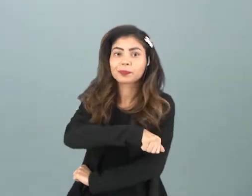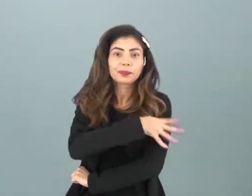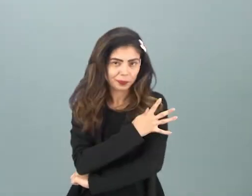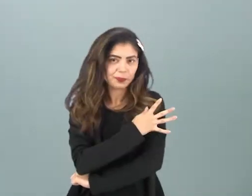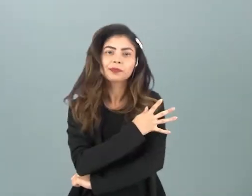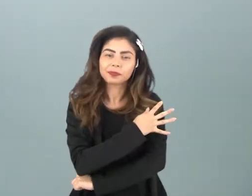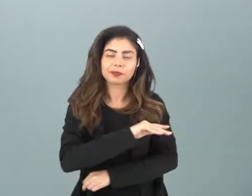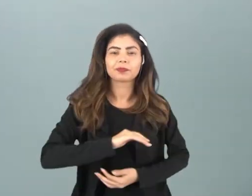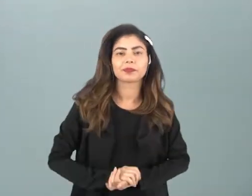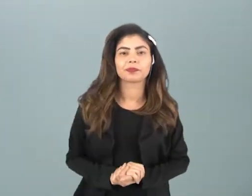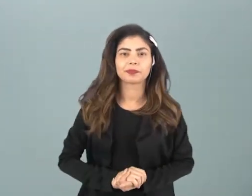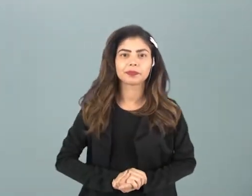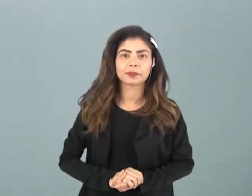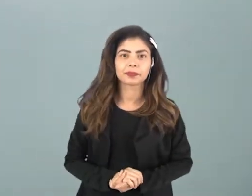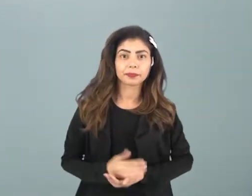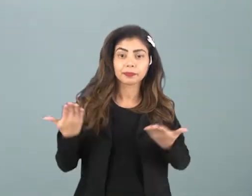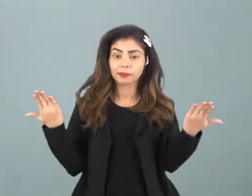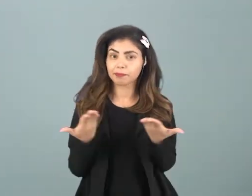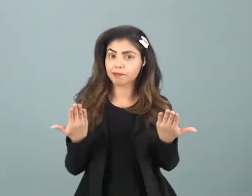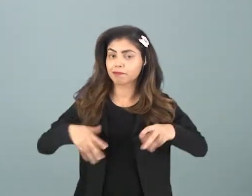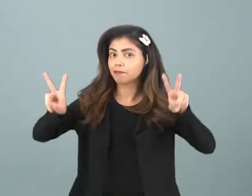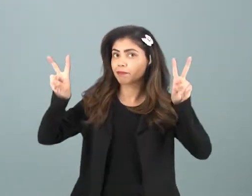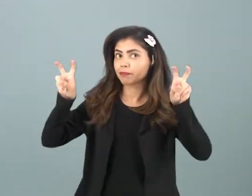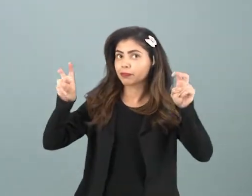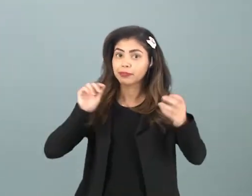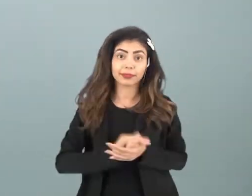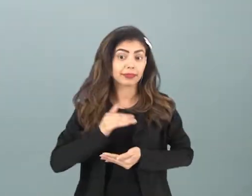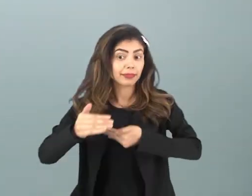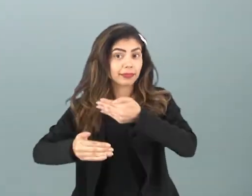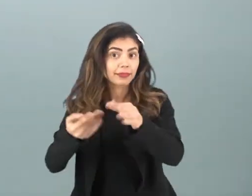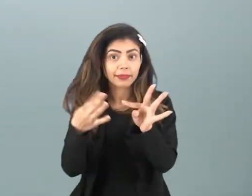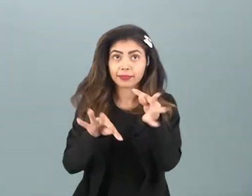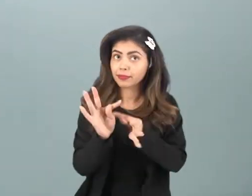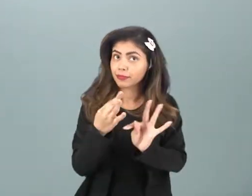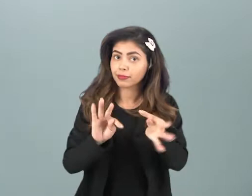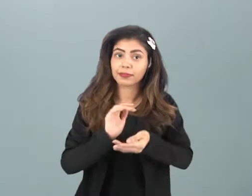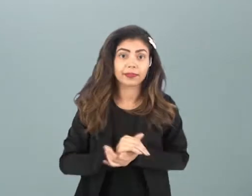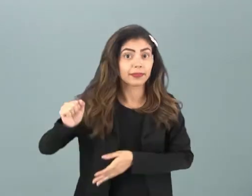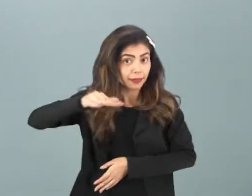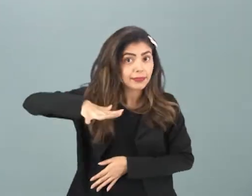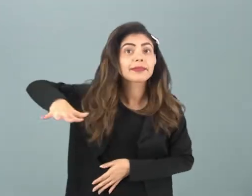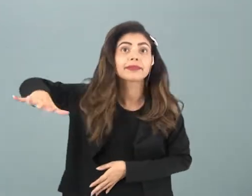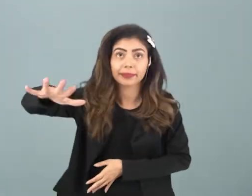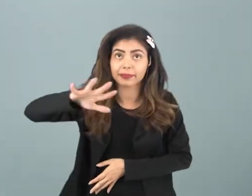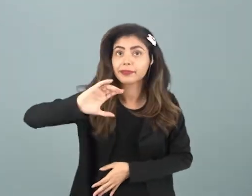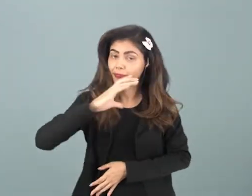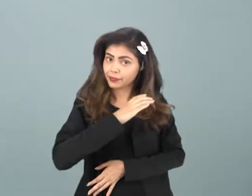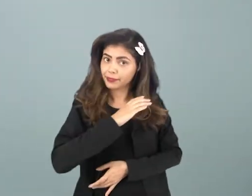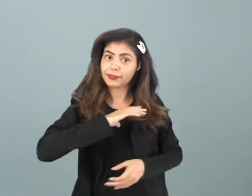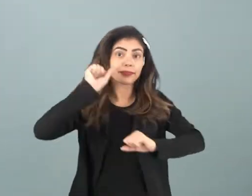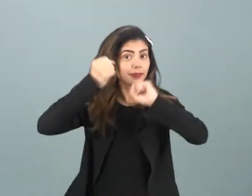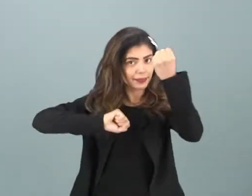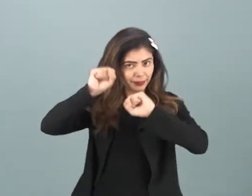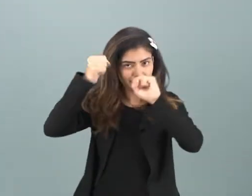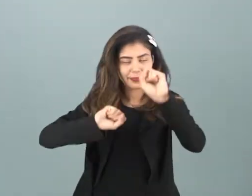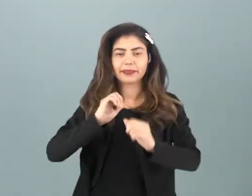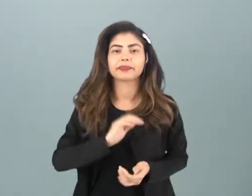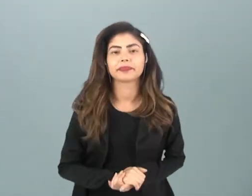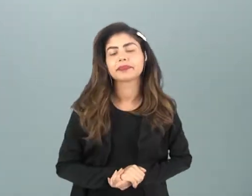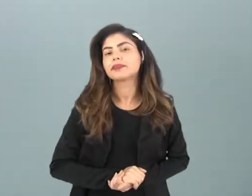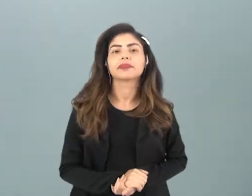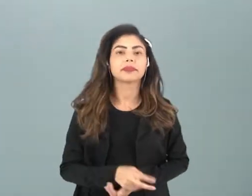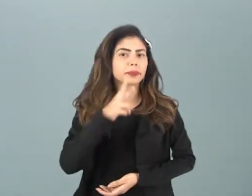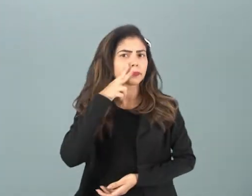ensino fundamental e o nosso tema é avanços tecnológicos no campo, cidade e